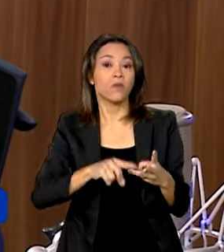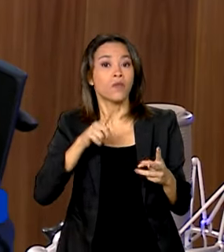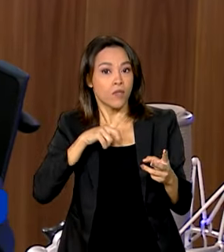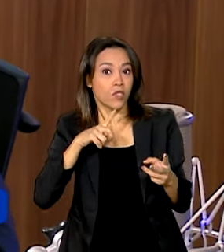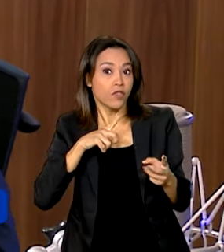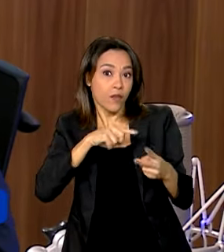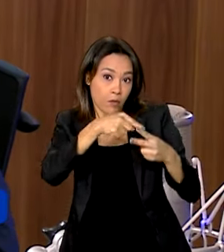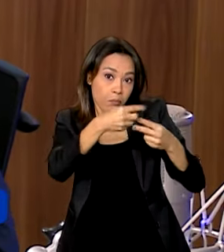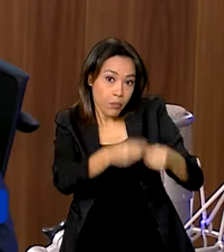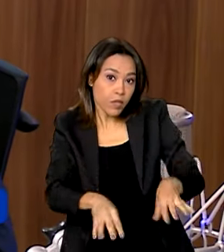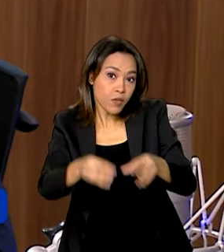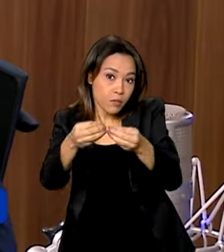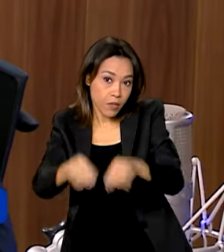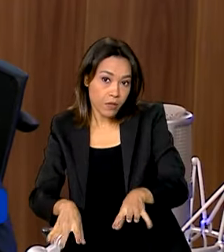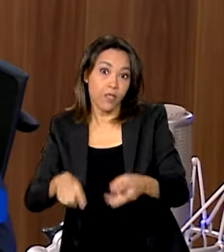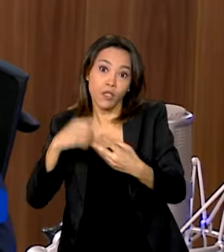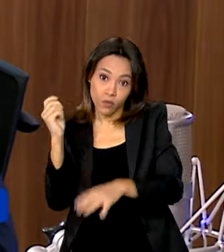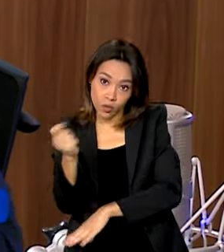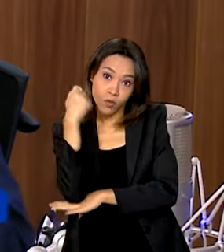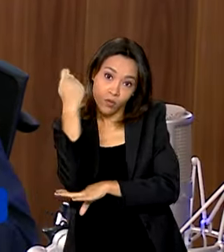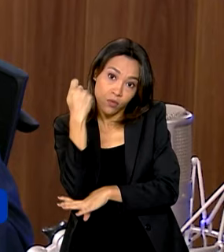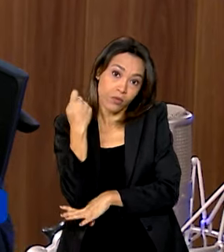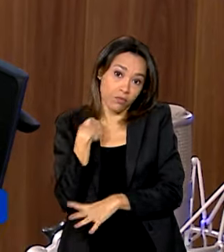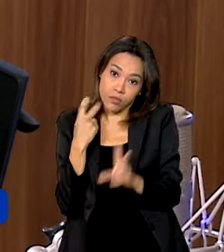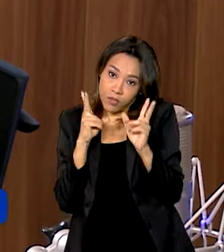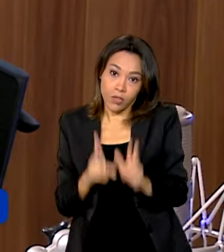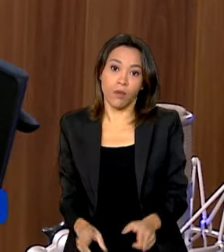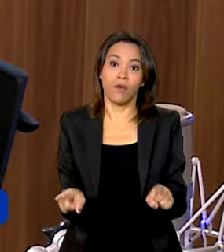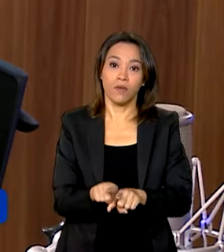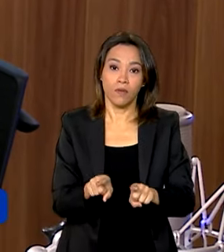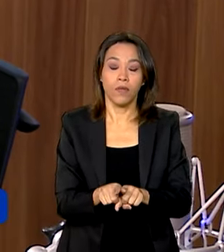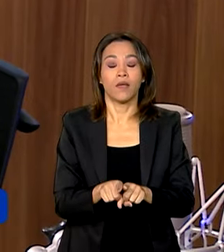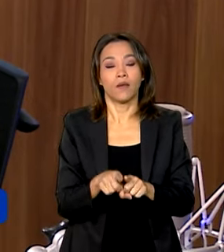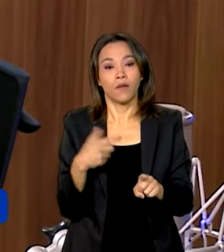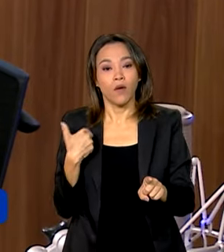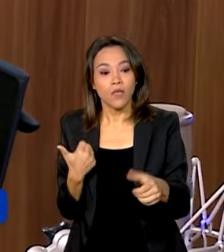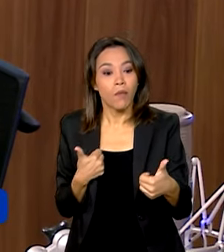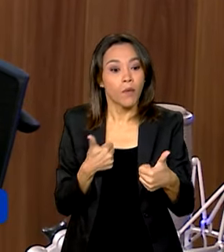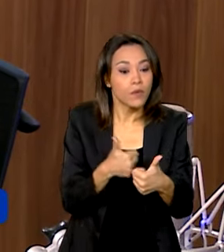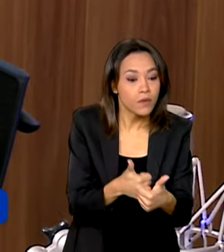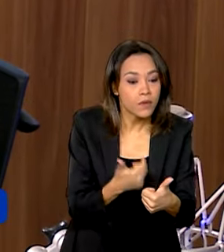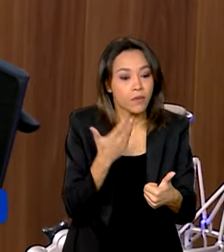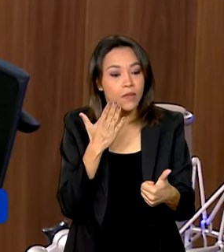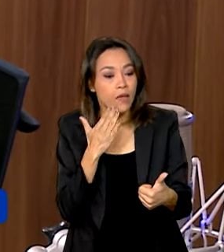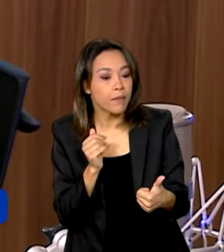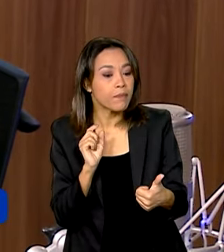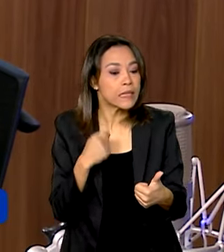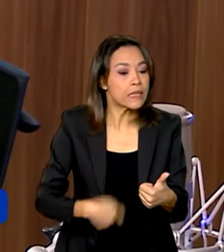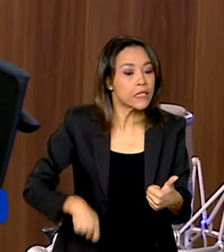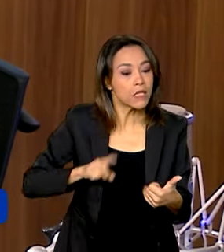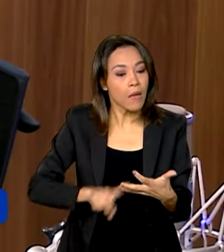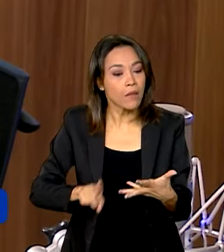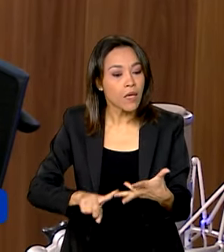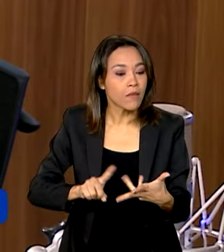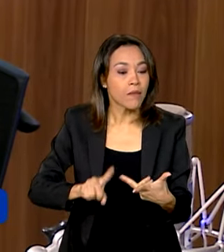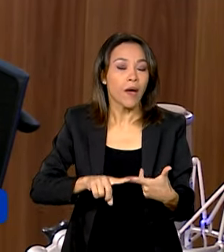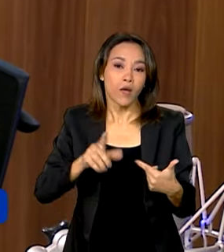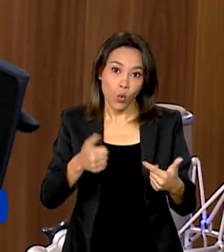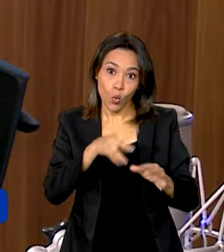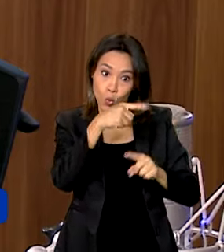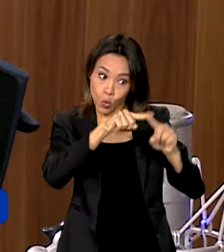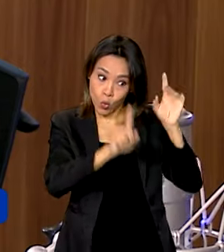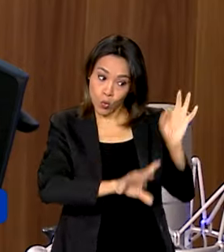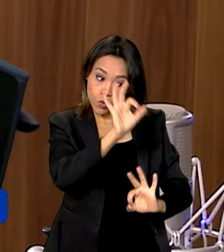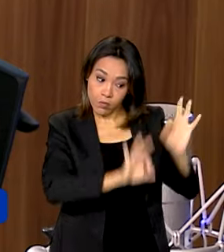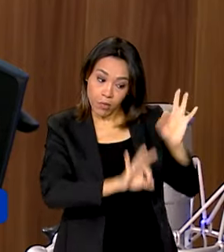reconstruir no Rio Grande do Sul não tem sido diferente a gente atua na aproximação obviamente que os planos de ajuda humanitária os planos de restabelecimento